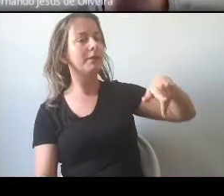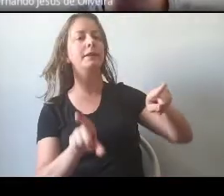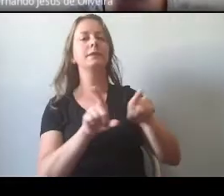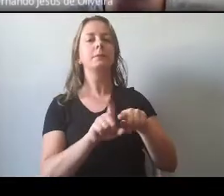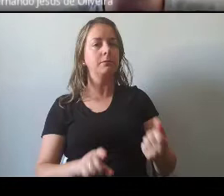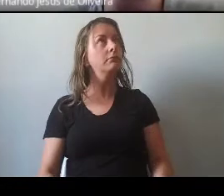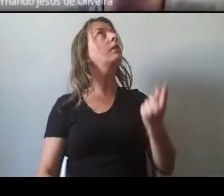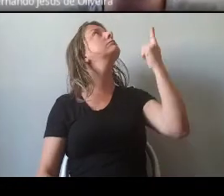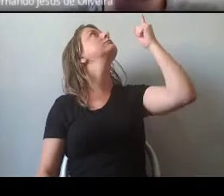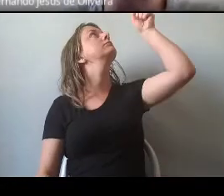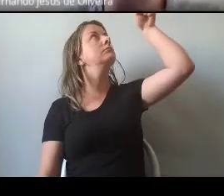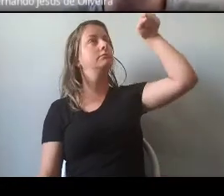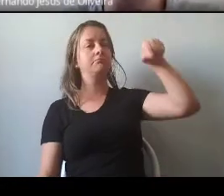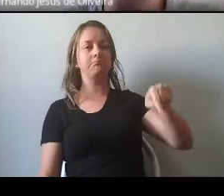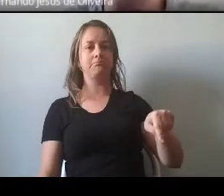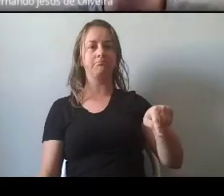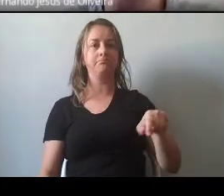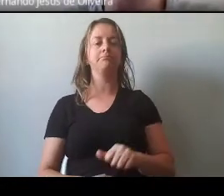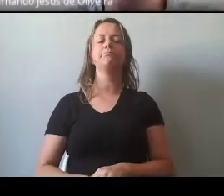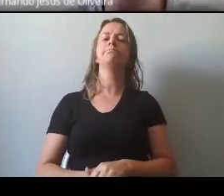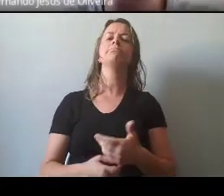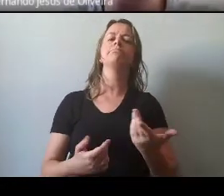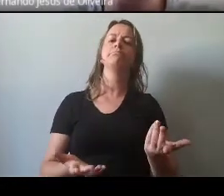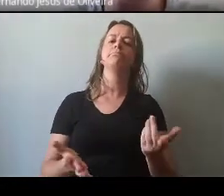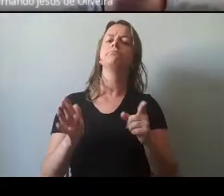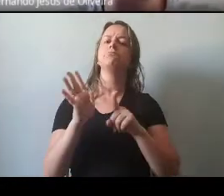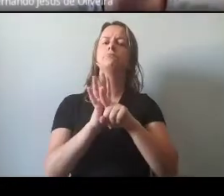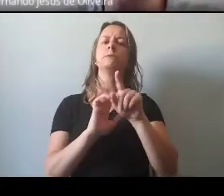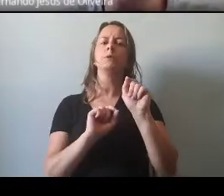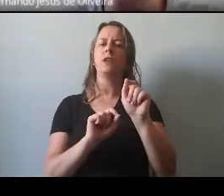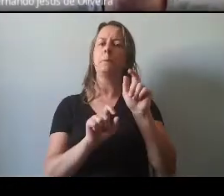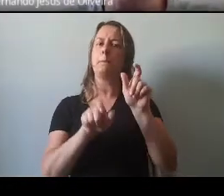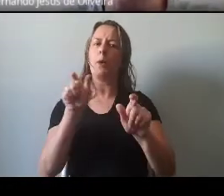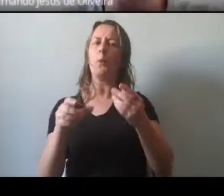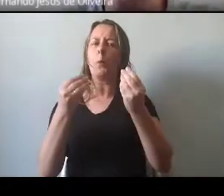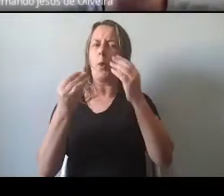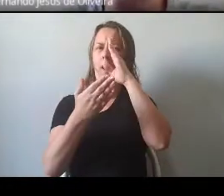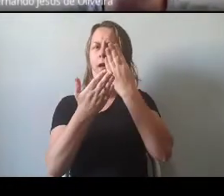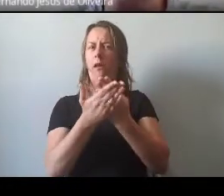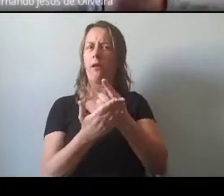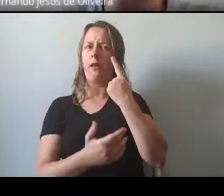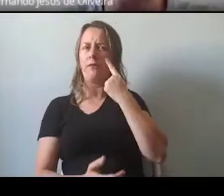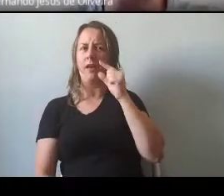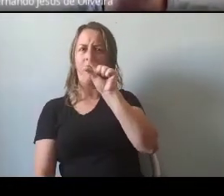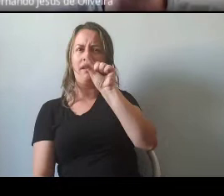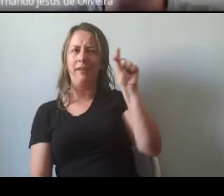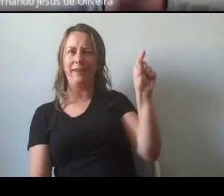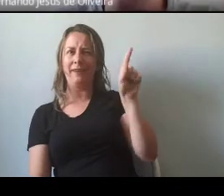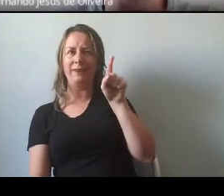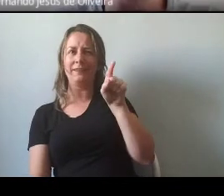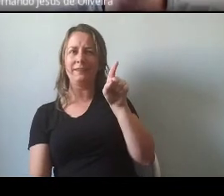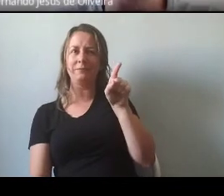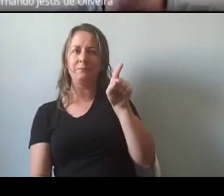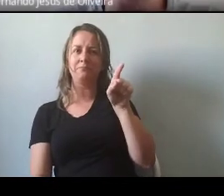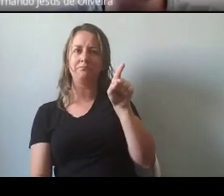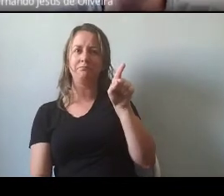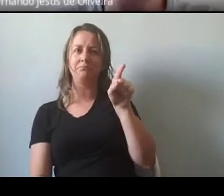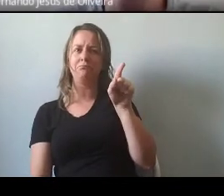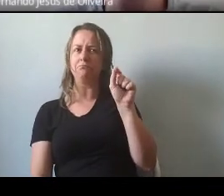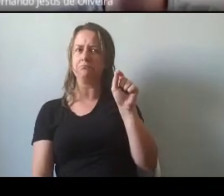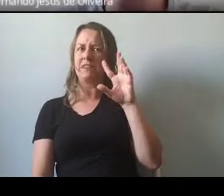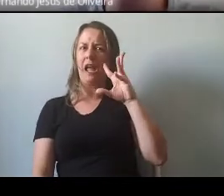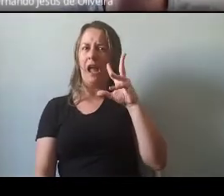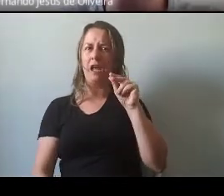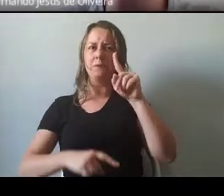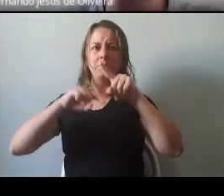livre e lançamento vertical. A primeira pergunta, que muita gente acredita nisso, cuidado, corpos